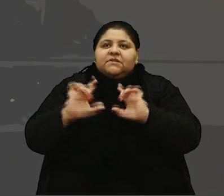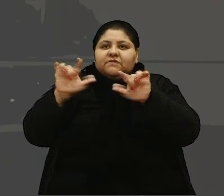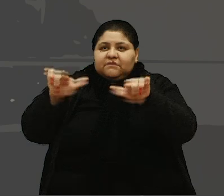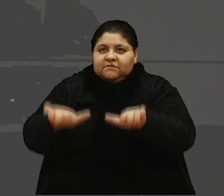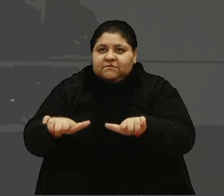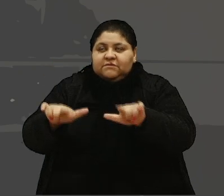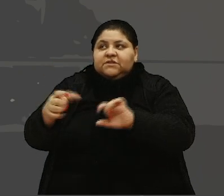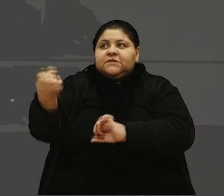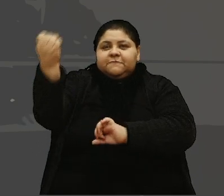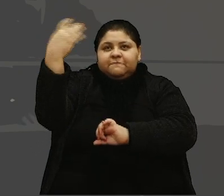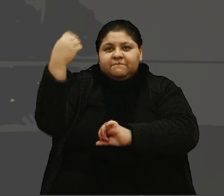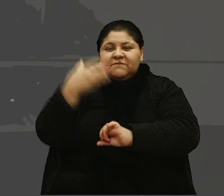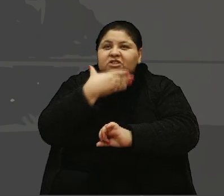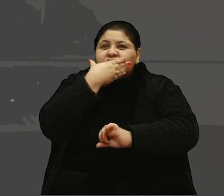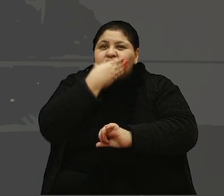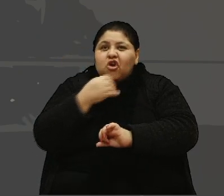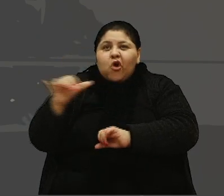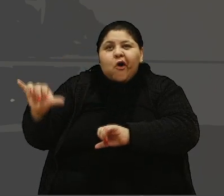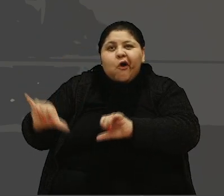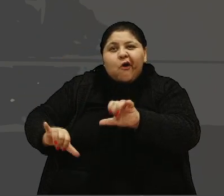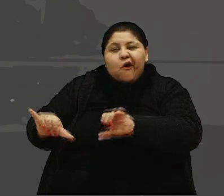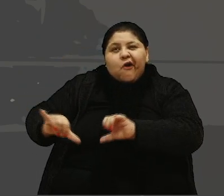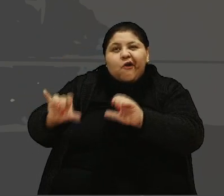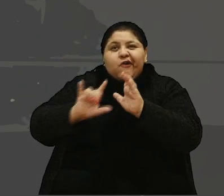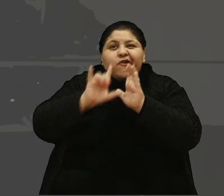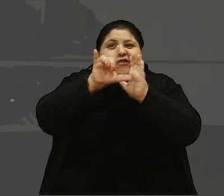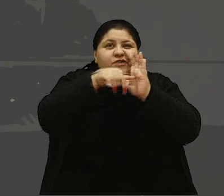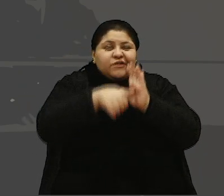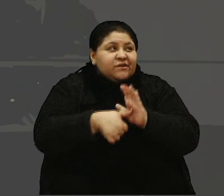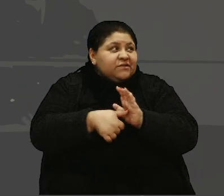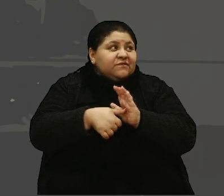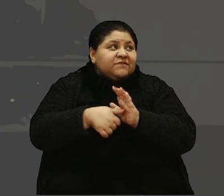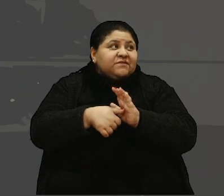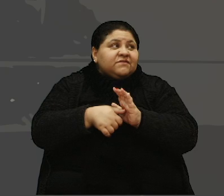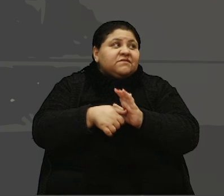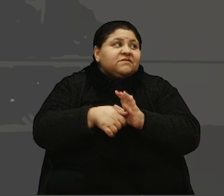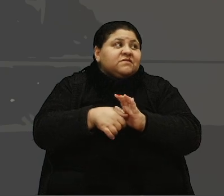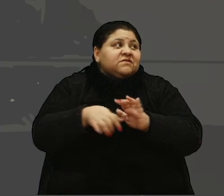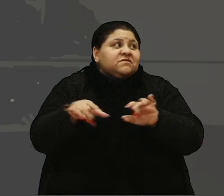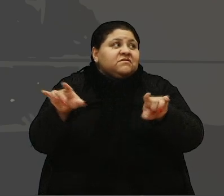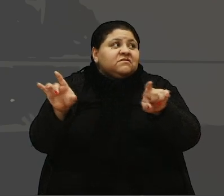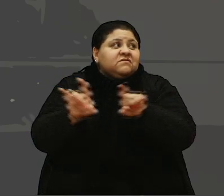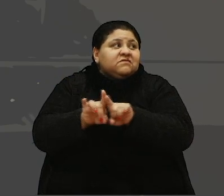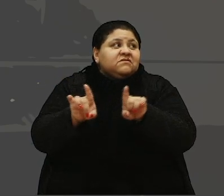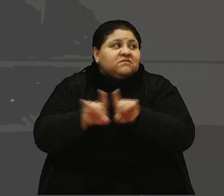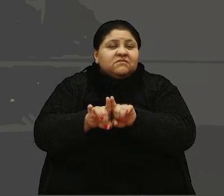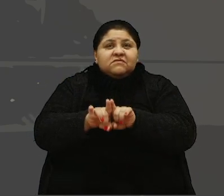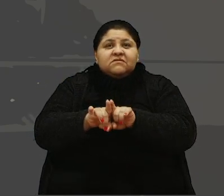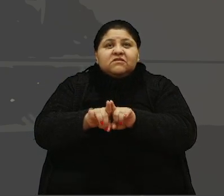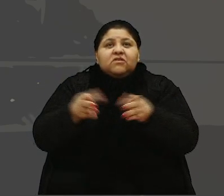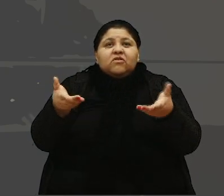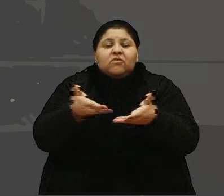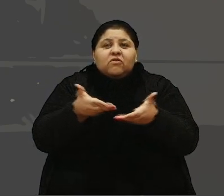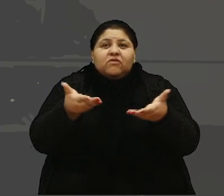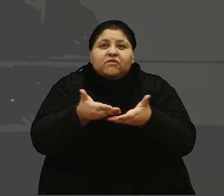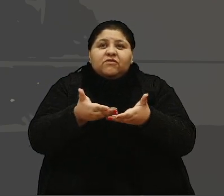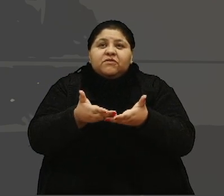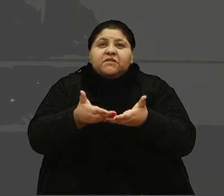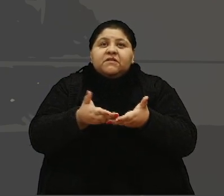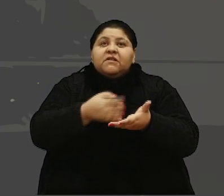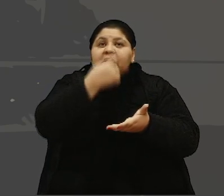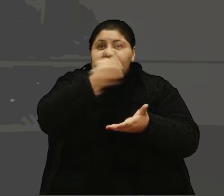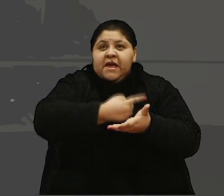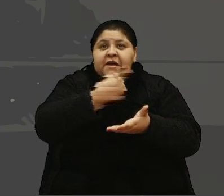está sinalizado. Homem sofreu lesões após se acidentar na rua Quitéria Mano, entre as ruas José Tessari e João Bertelli, no loteamento